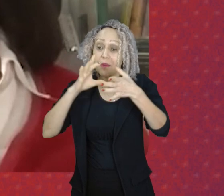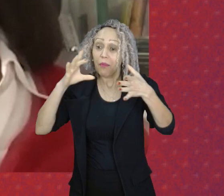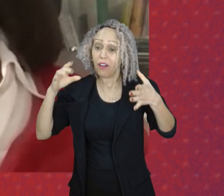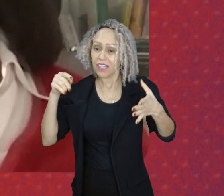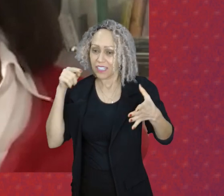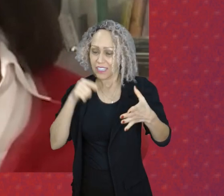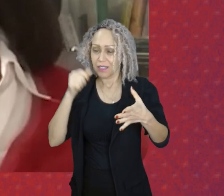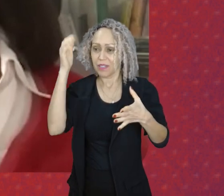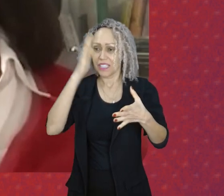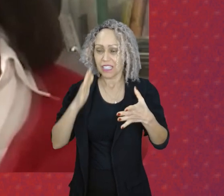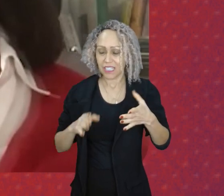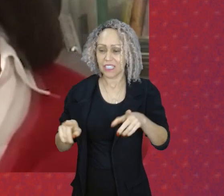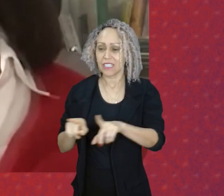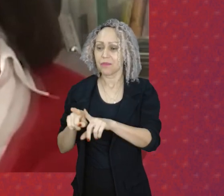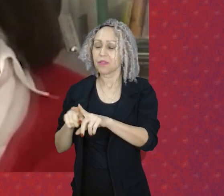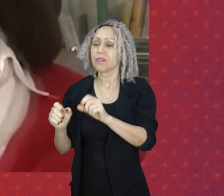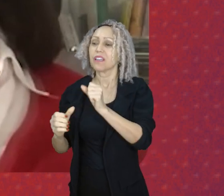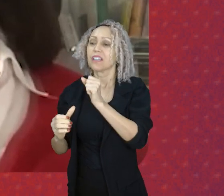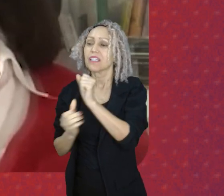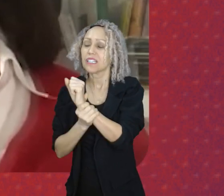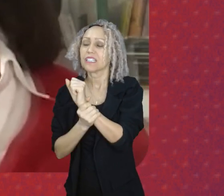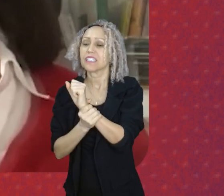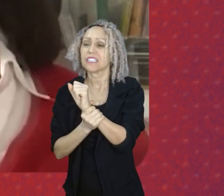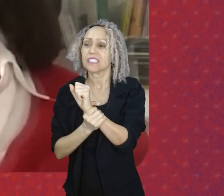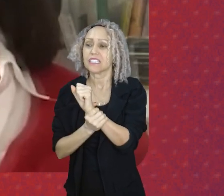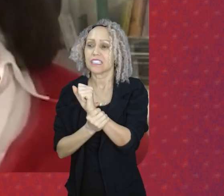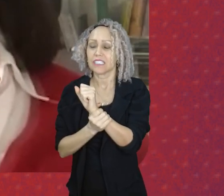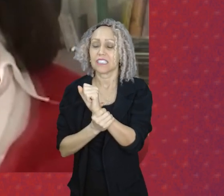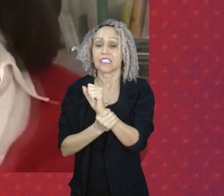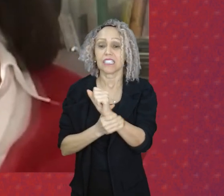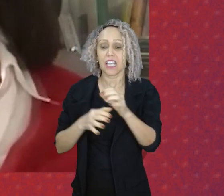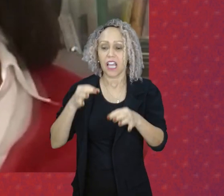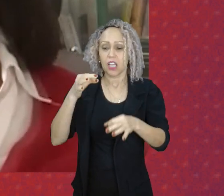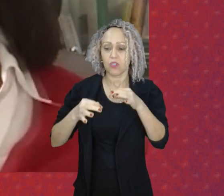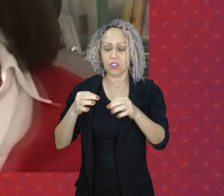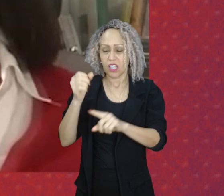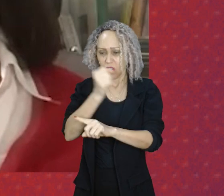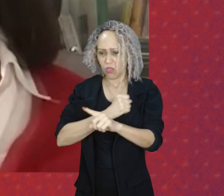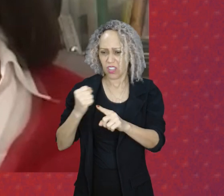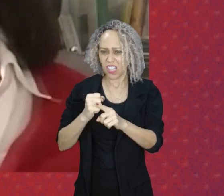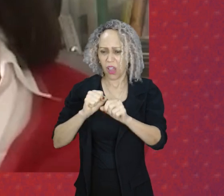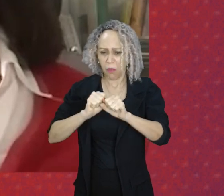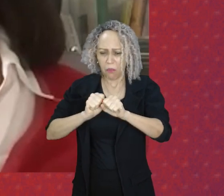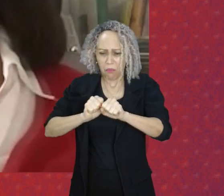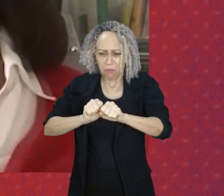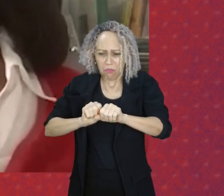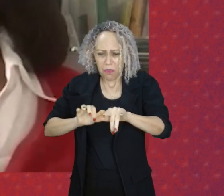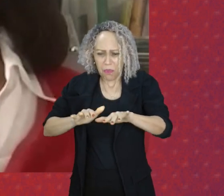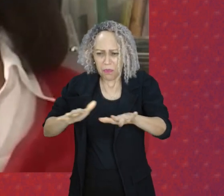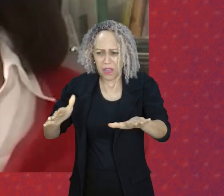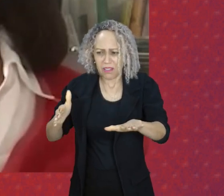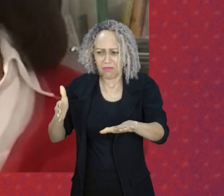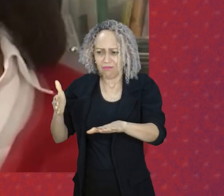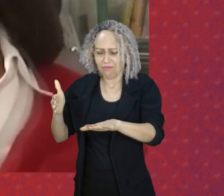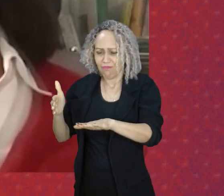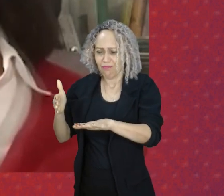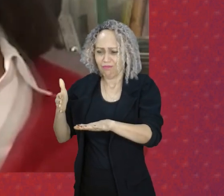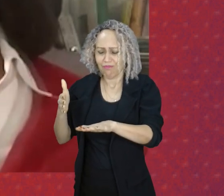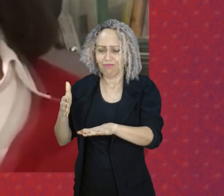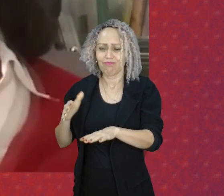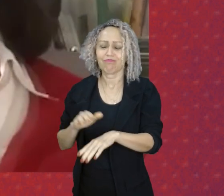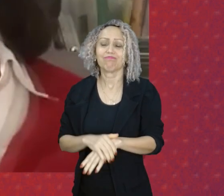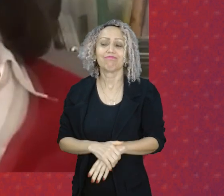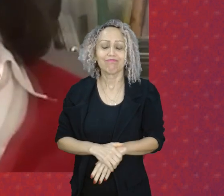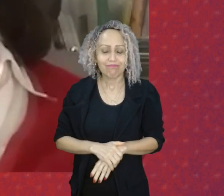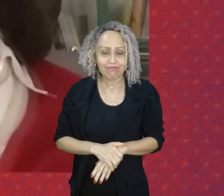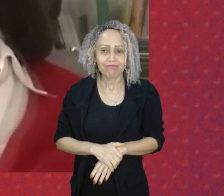para a garantia e ampliação da justiça social no nosso país, em todos os campos. A